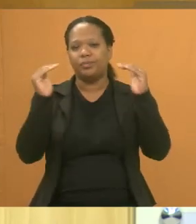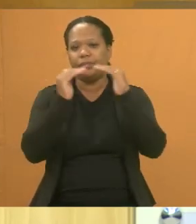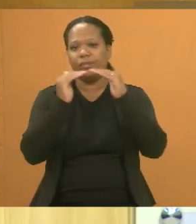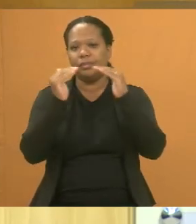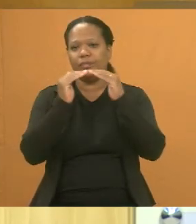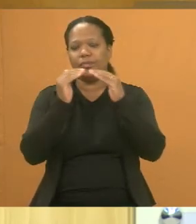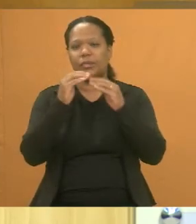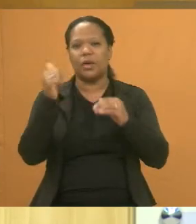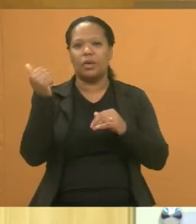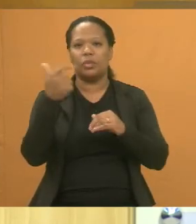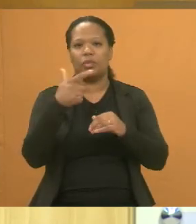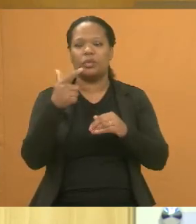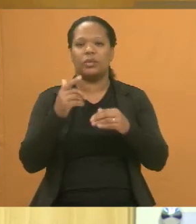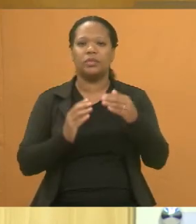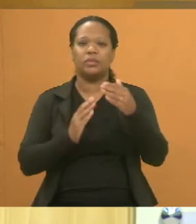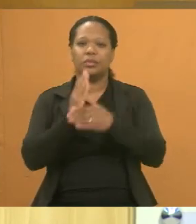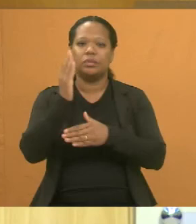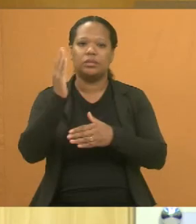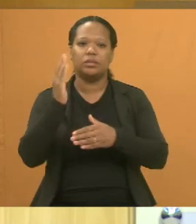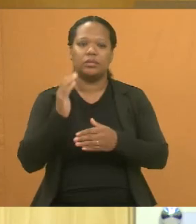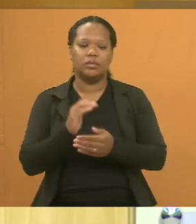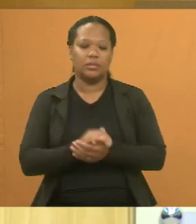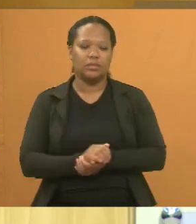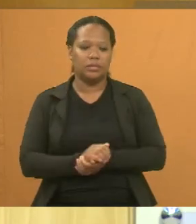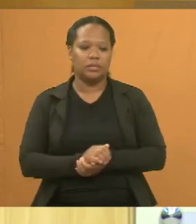com 12 votos favoráveis.